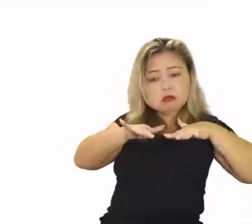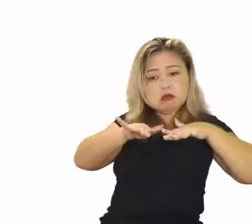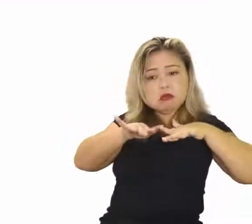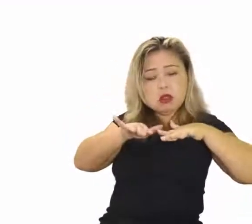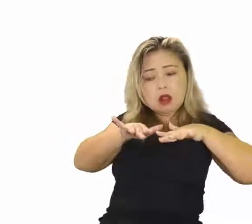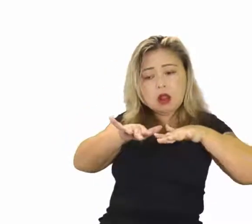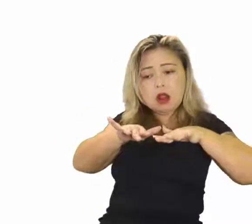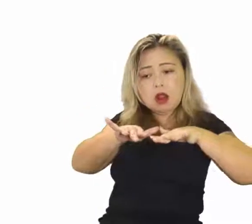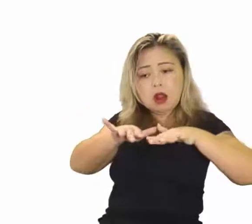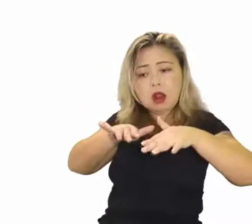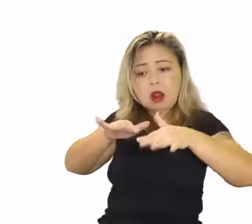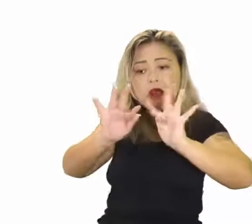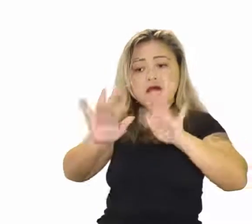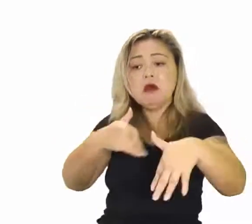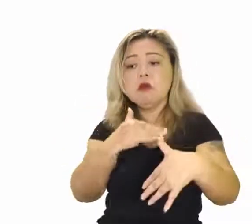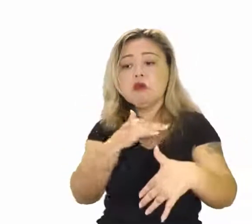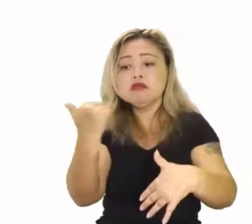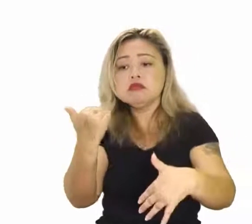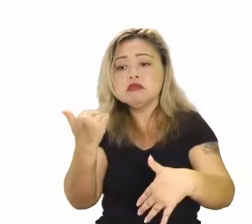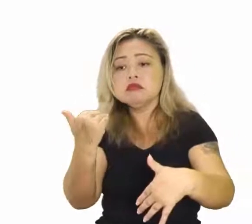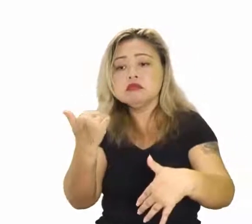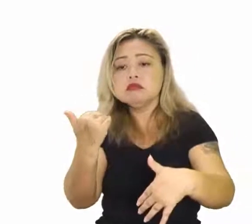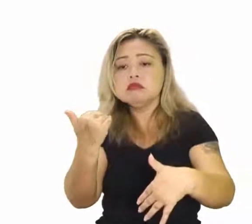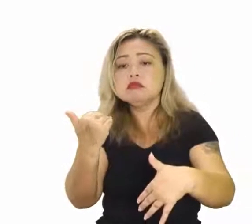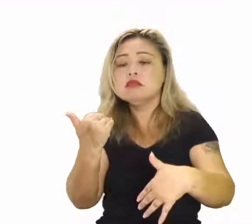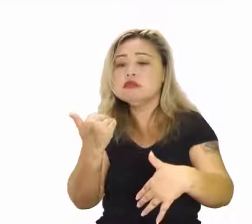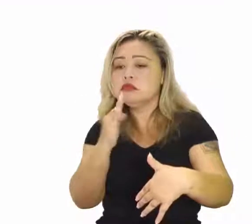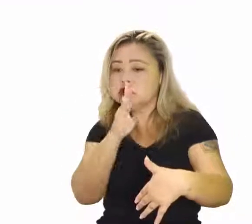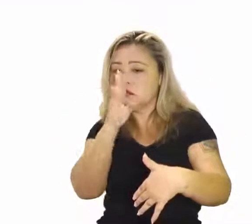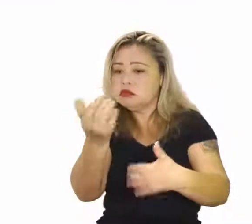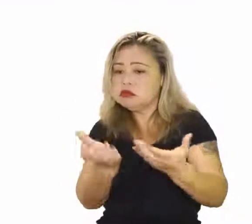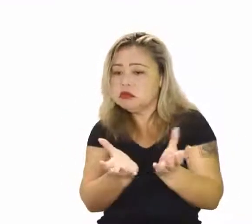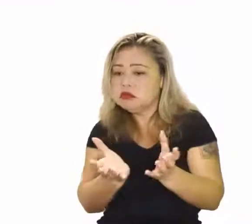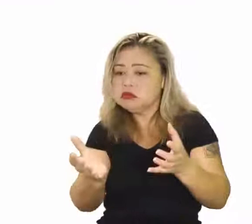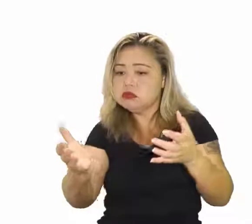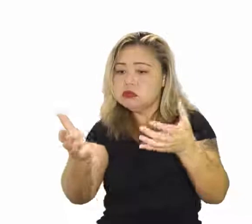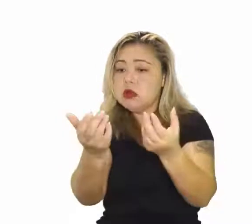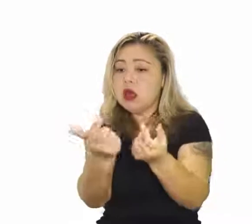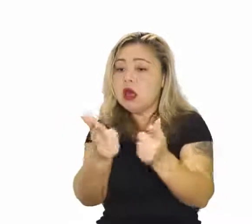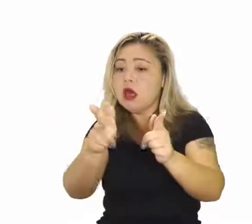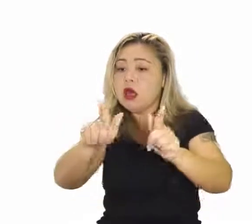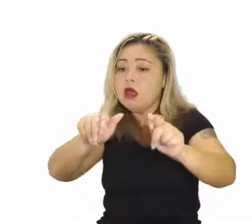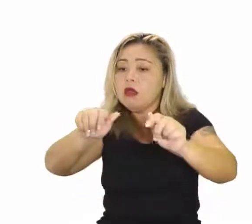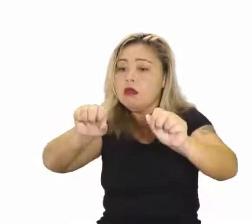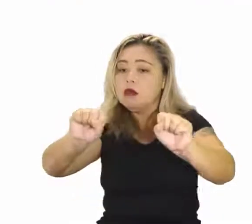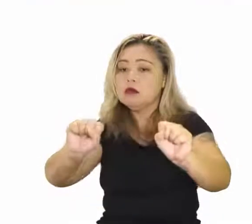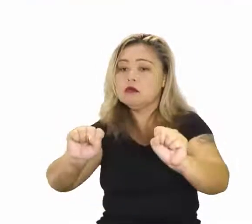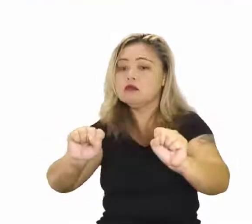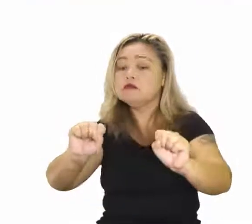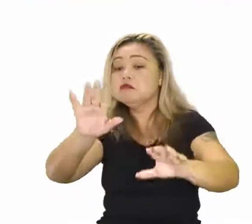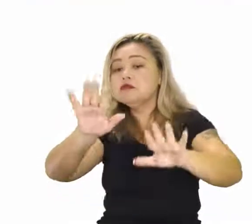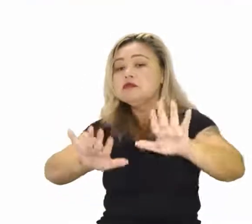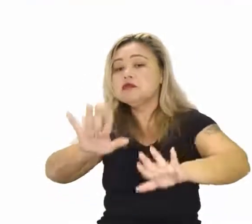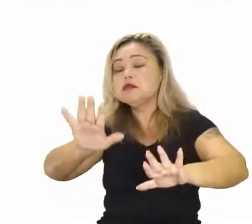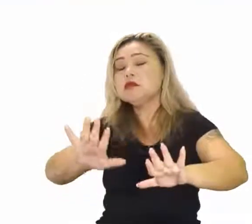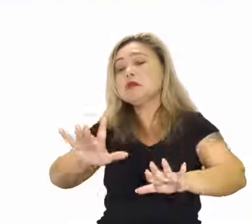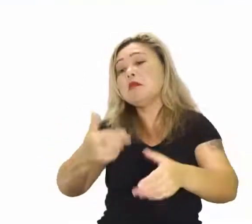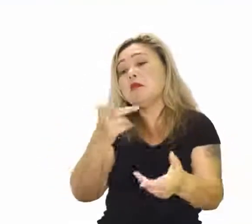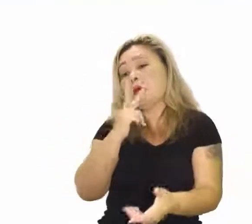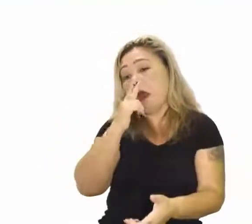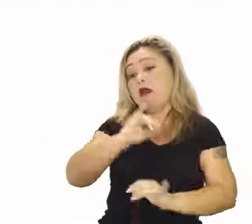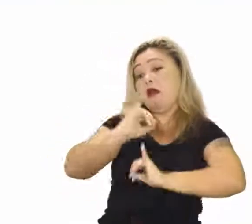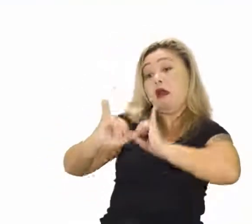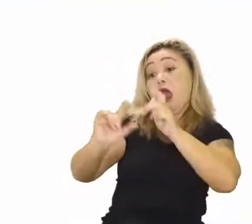utilizando-se para esse fim, principalmente, as câmaras de gás, disfarçadas com frequência como locais de